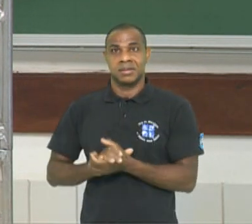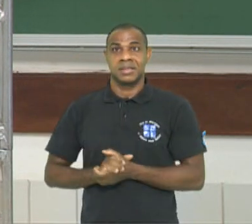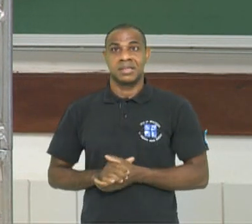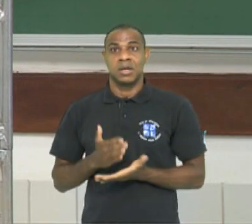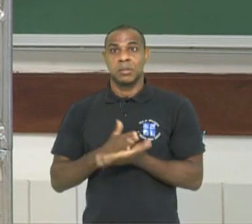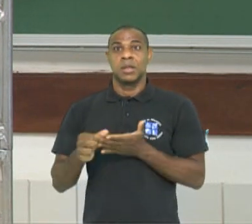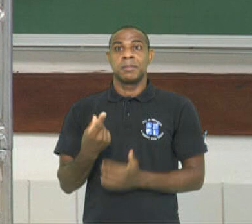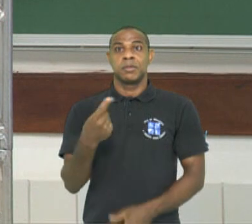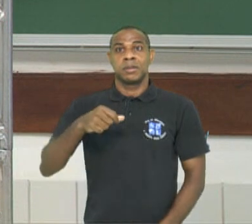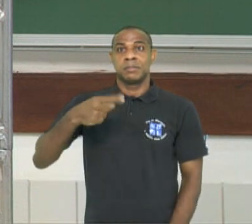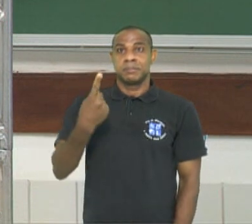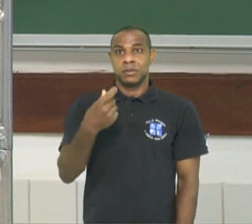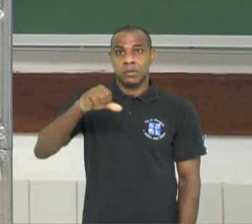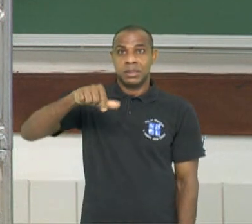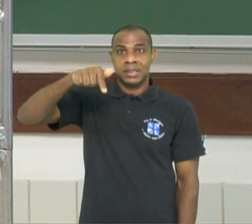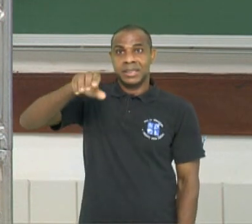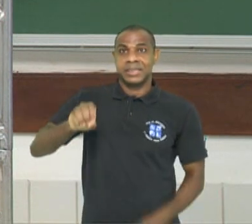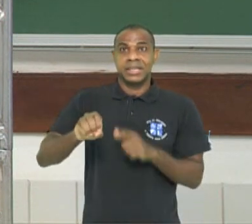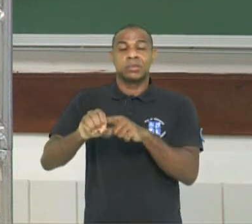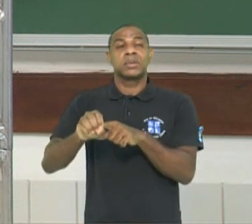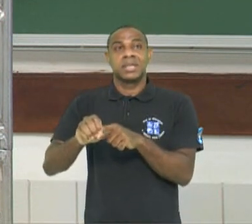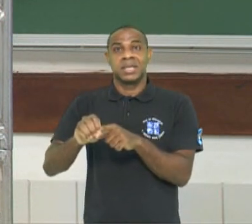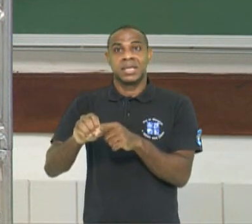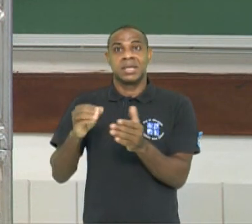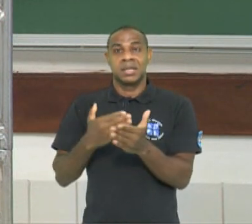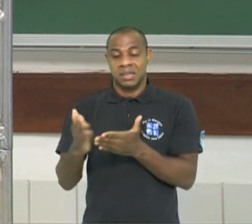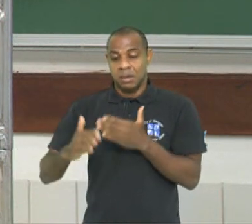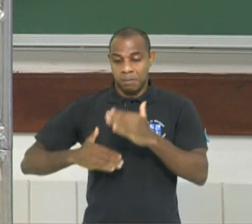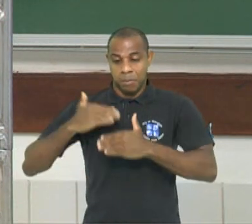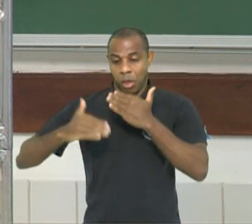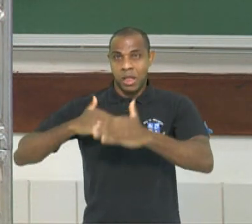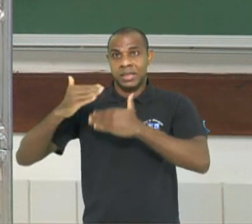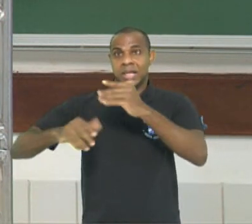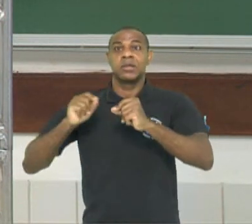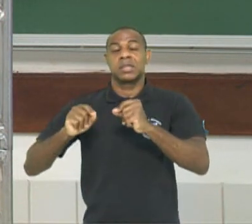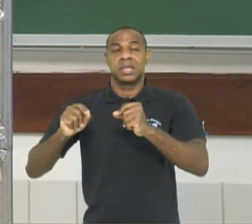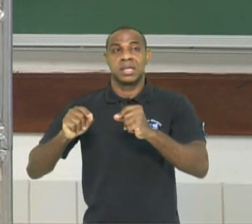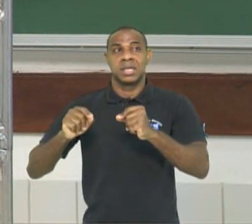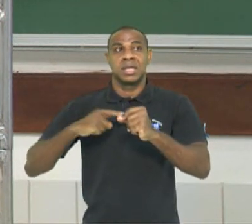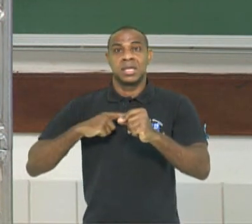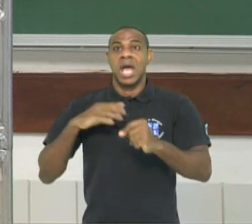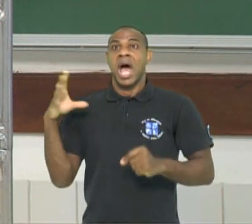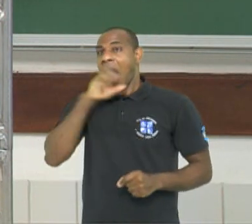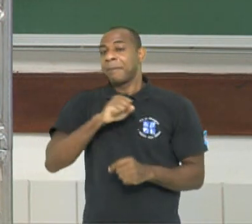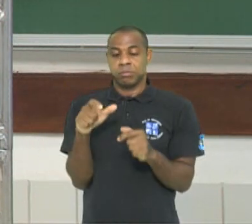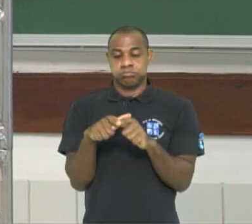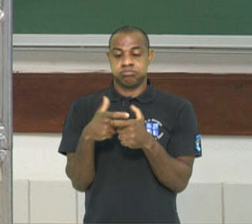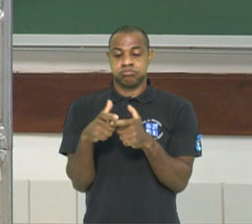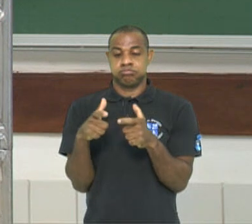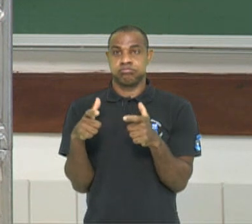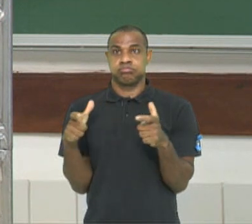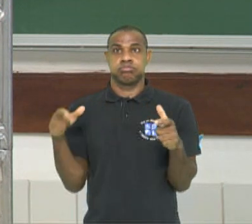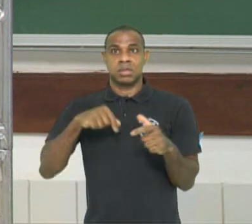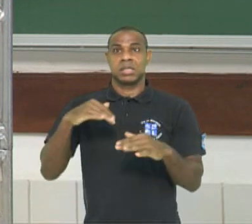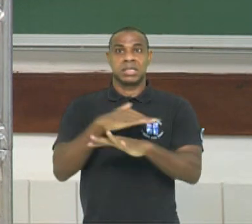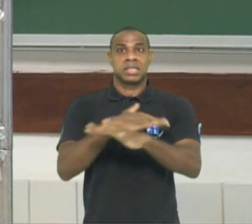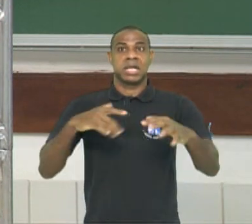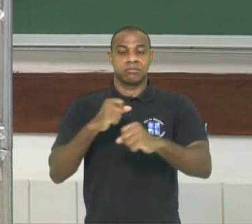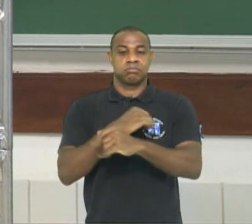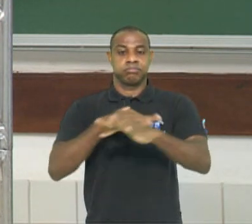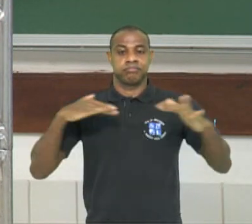de 70. Então nós vemos esse processo acontecendo com muita rapidez e principalmente que